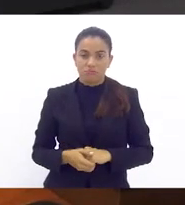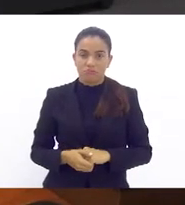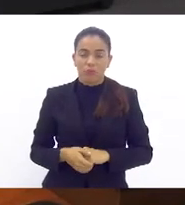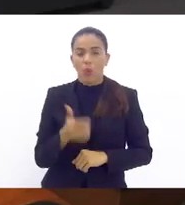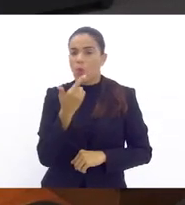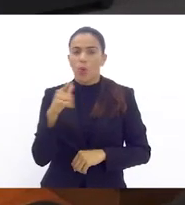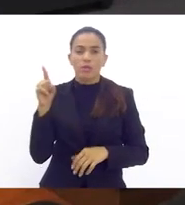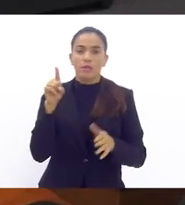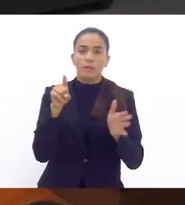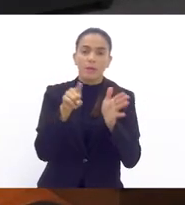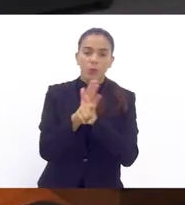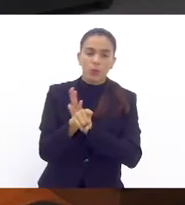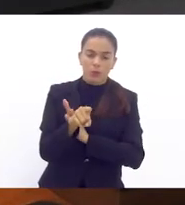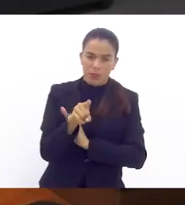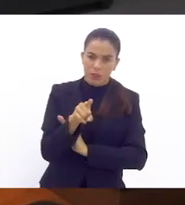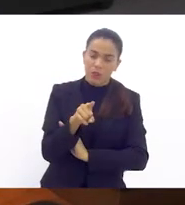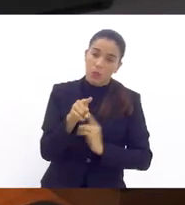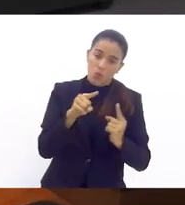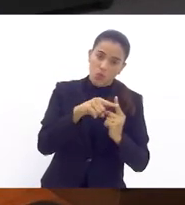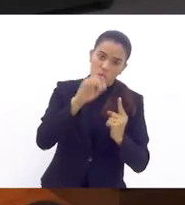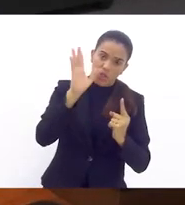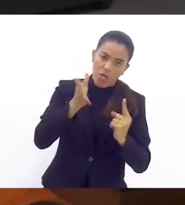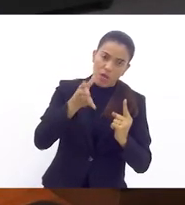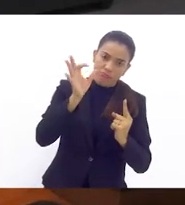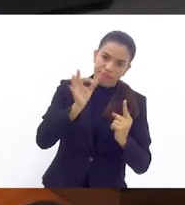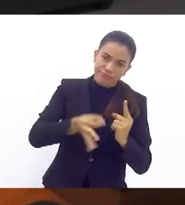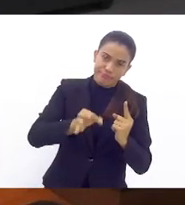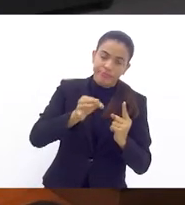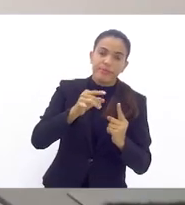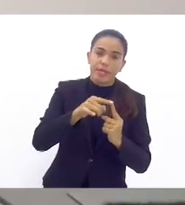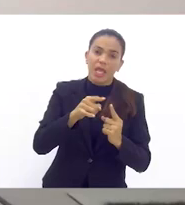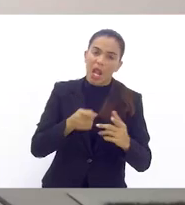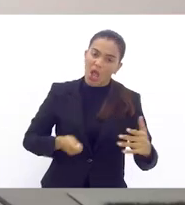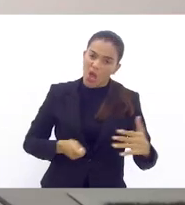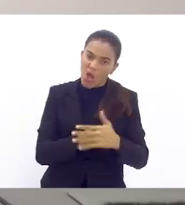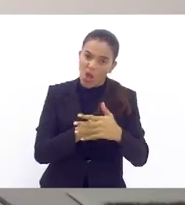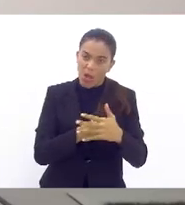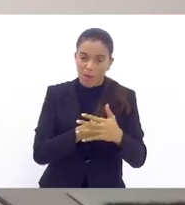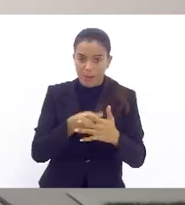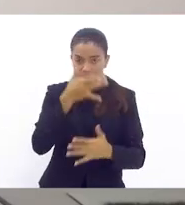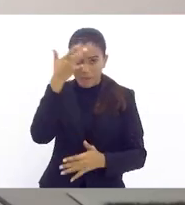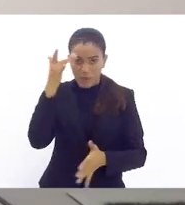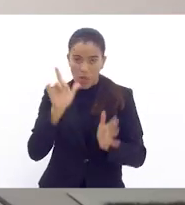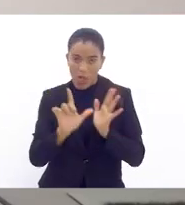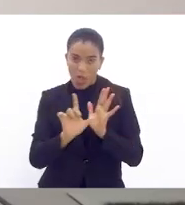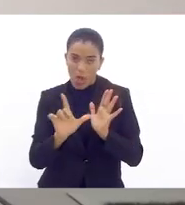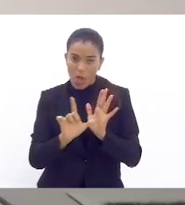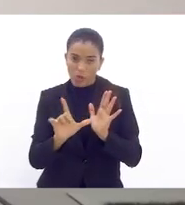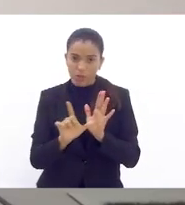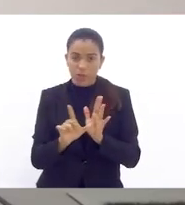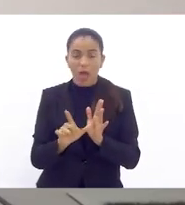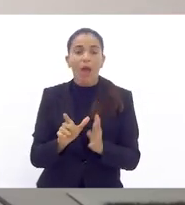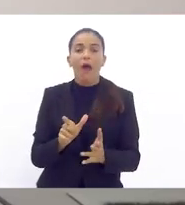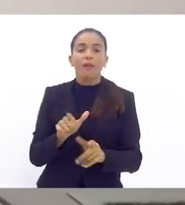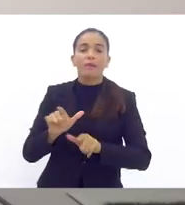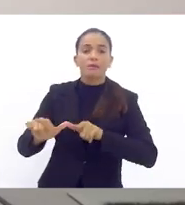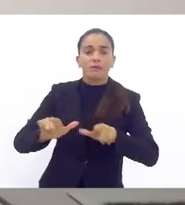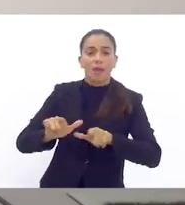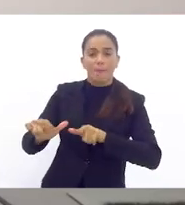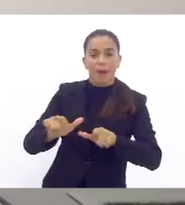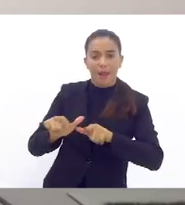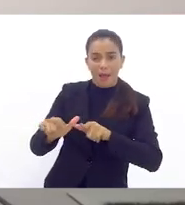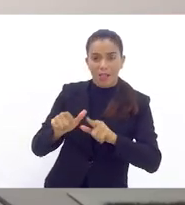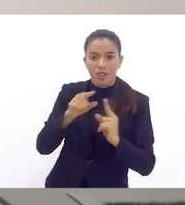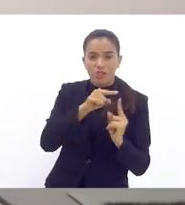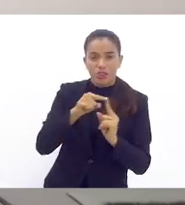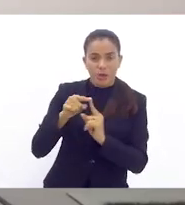outra pergunta que eu já afirmei, né, que já que é obrigado, que eles obrigam o comerciante a trabalhar com certo tipo de água, né, o fornecedor, nós